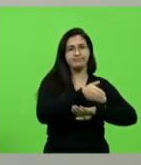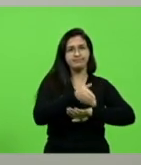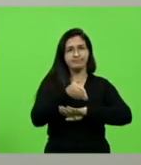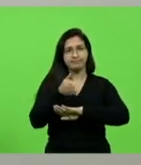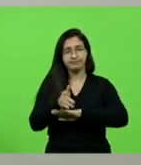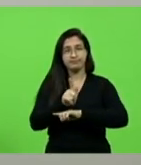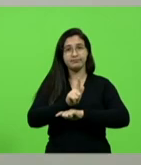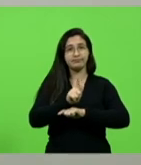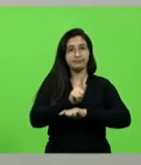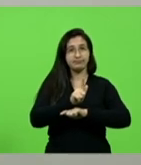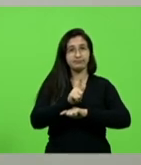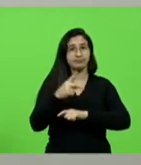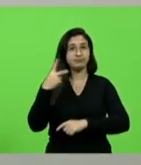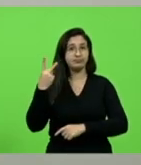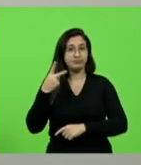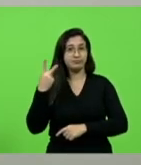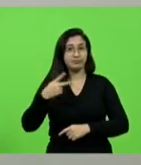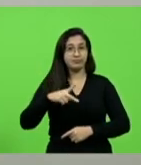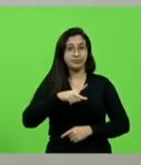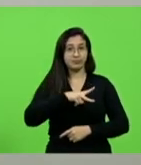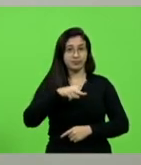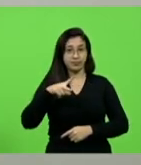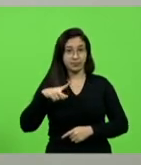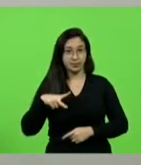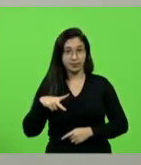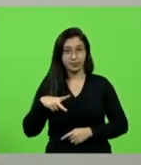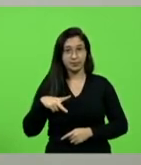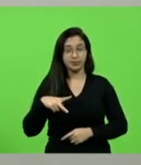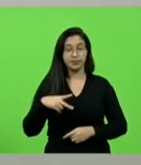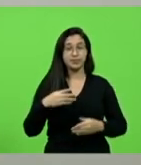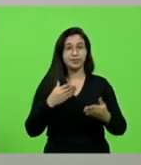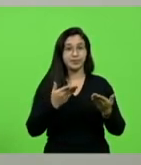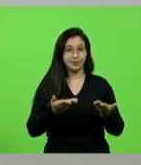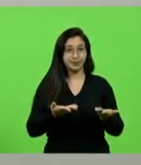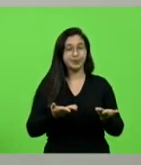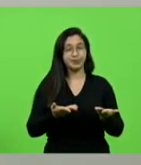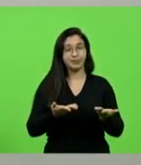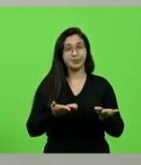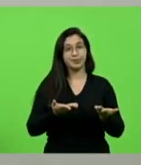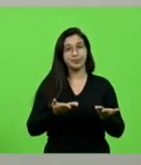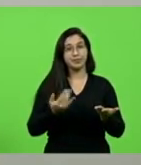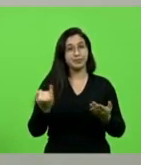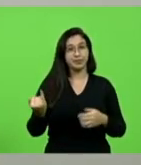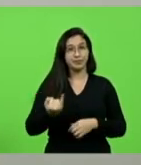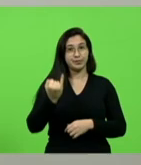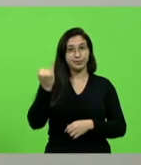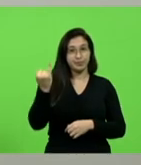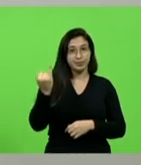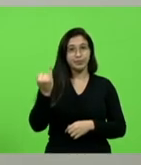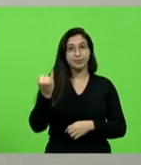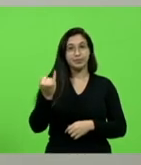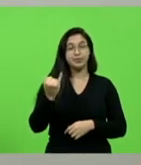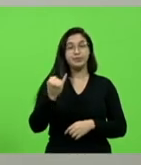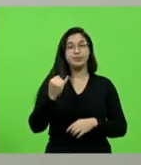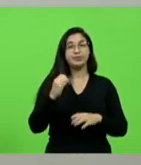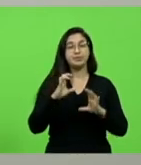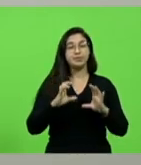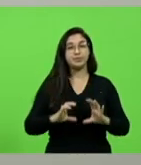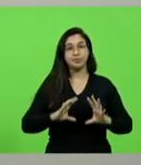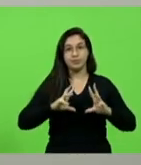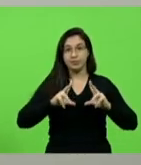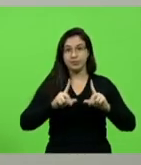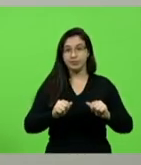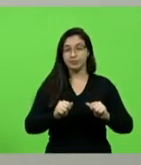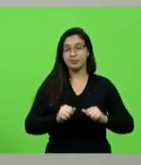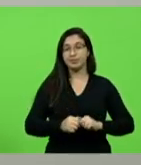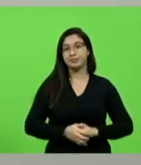das políticas públicas, apresentando-se, então, como um instrumento de canal, um canal de materialização da cidadania plena.